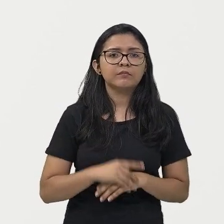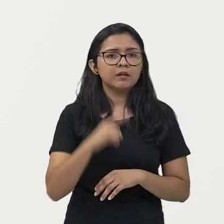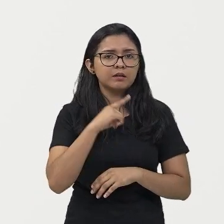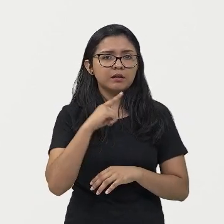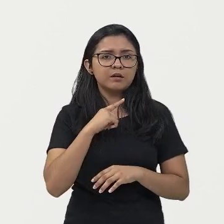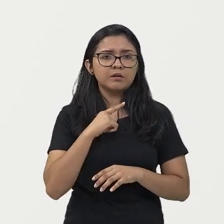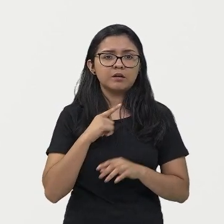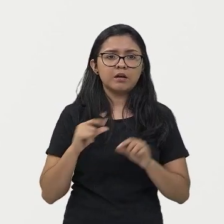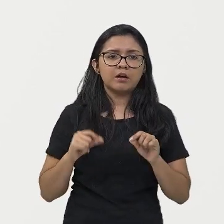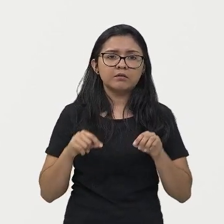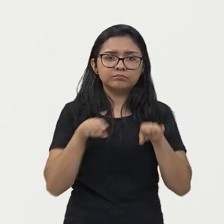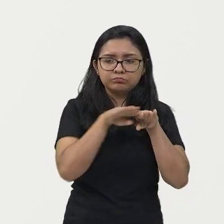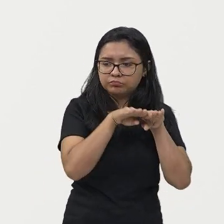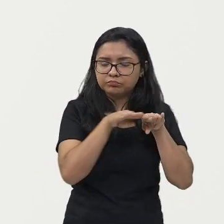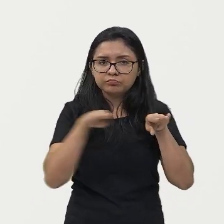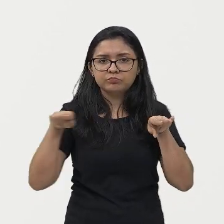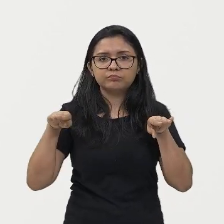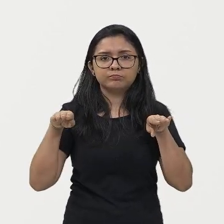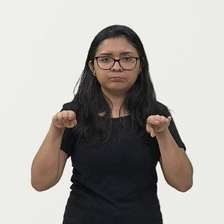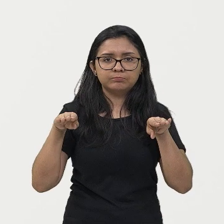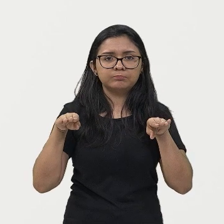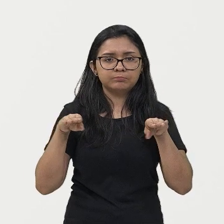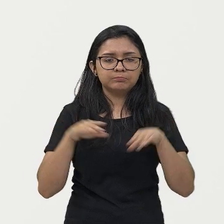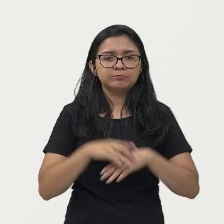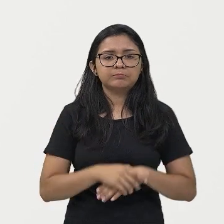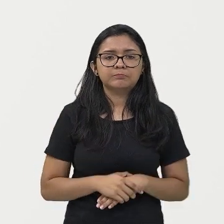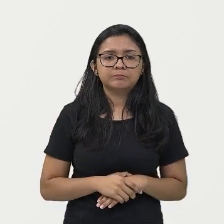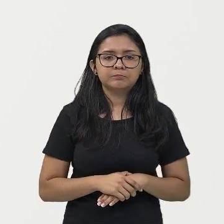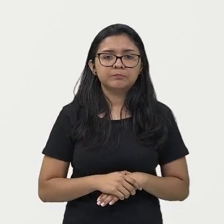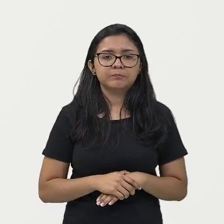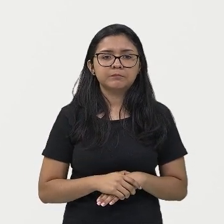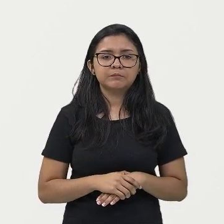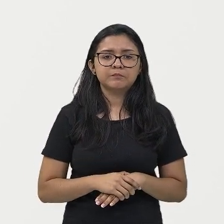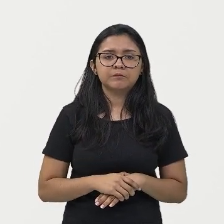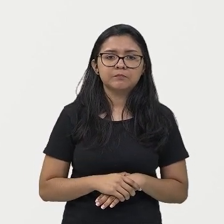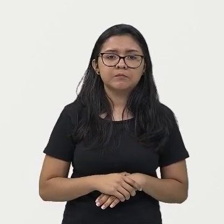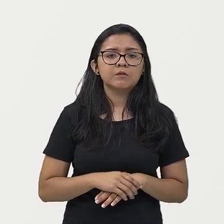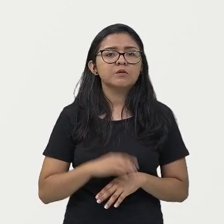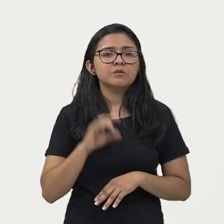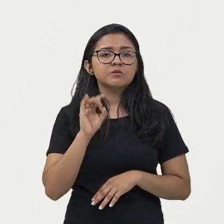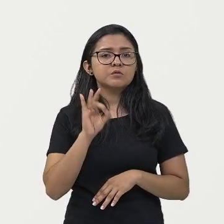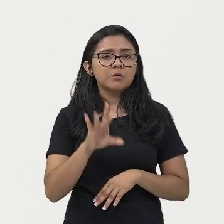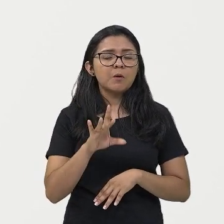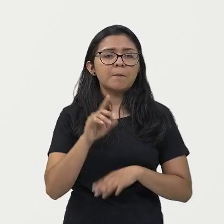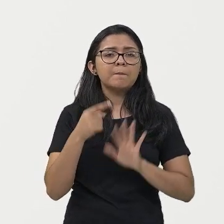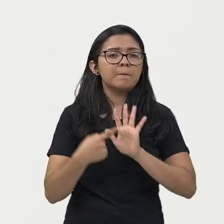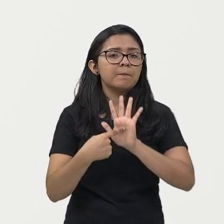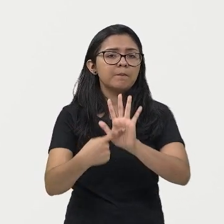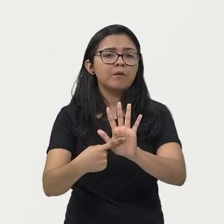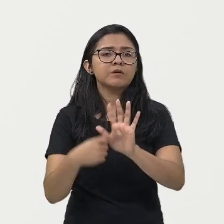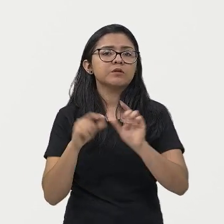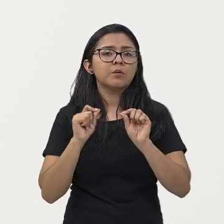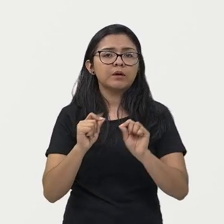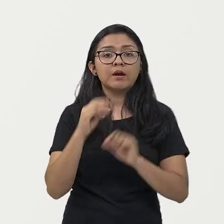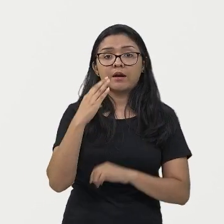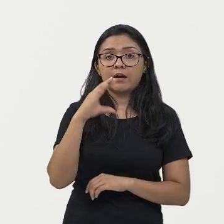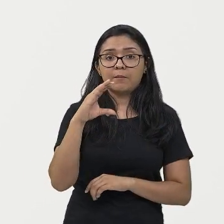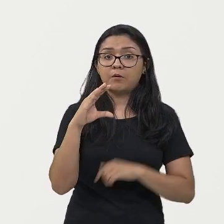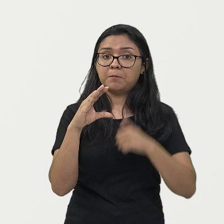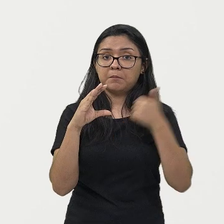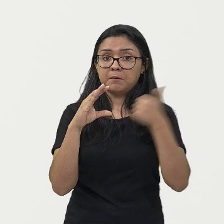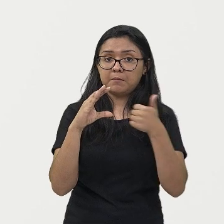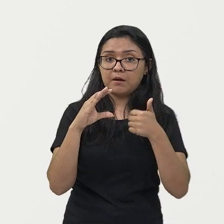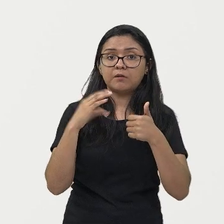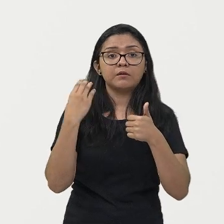sequência única, só aparecendo carbonos primários e secundários.